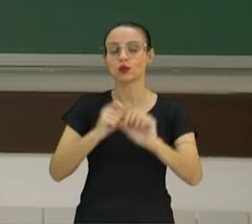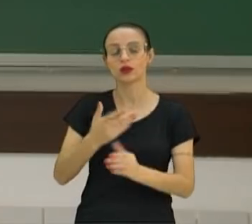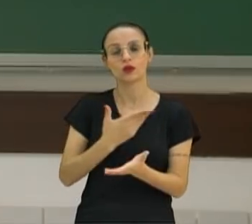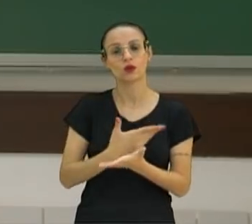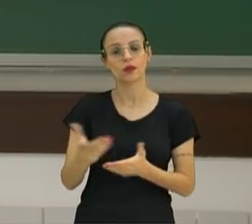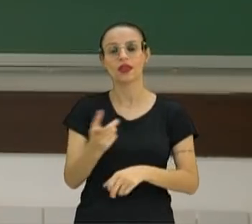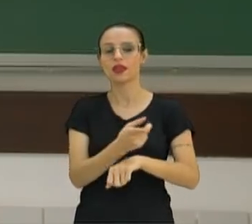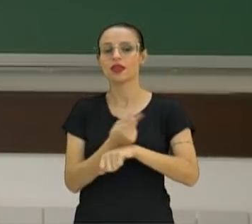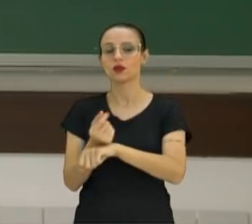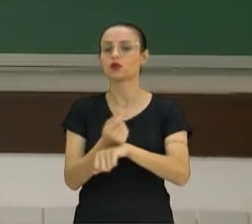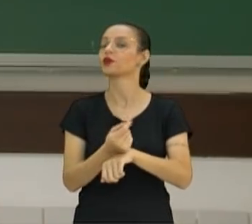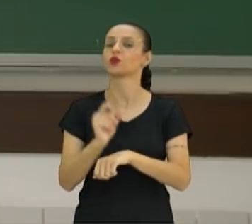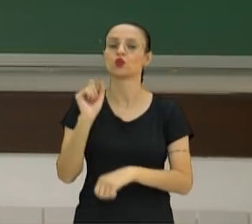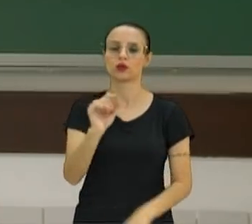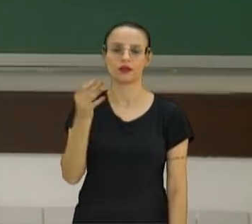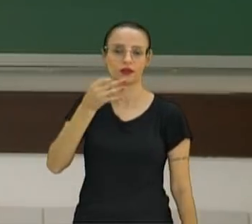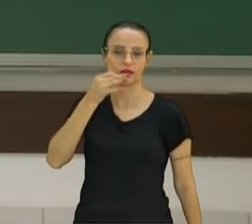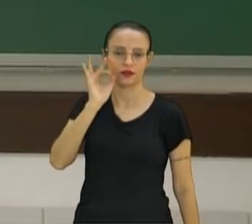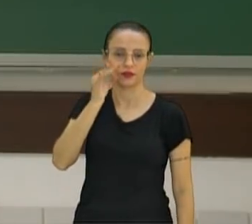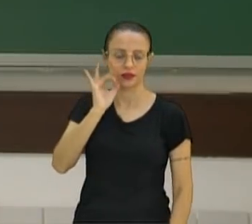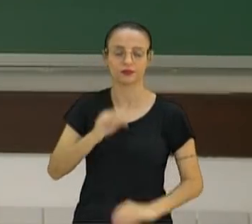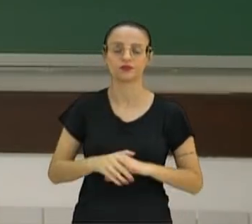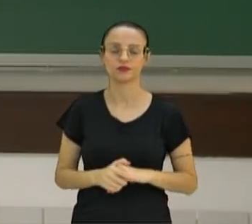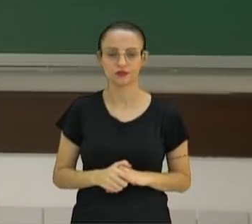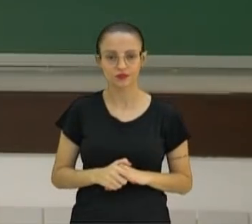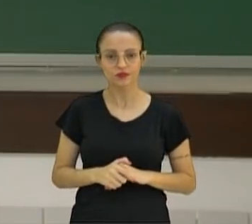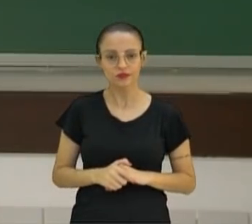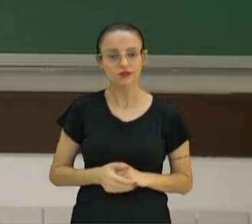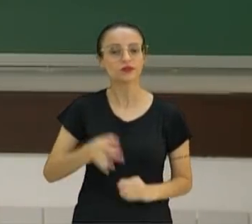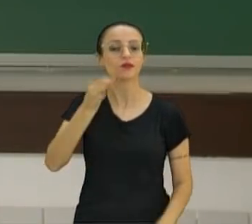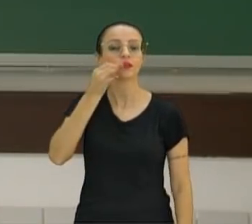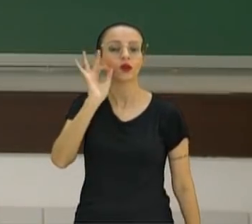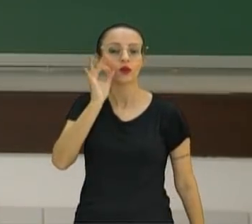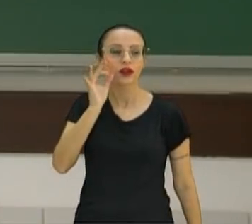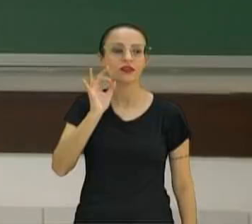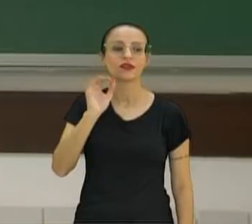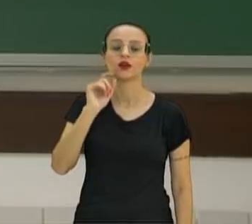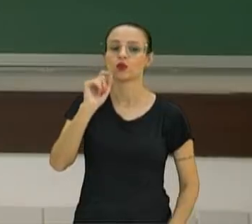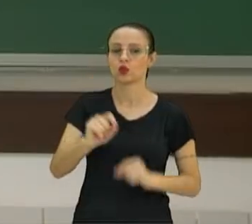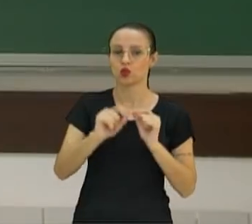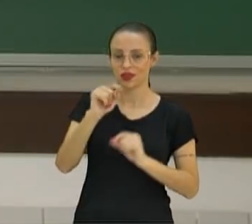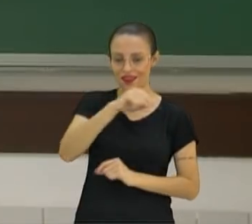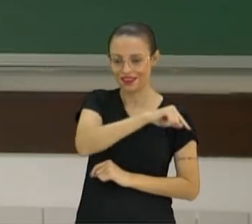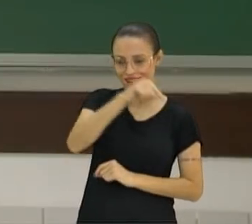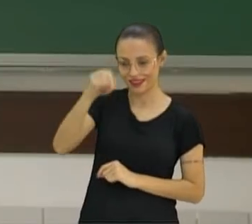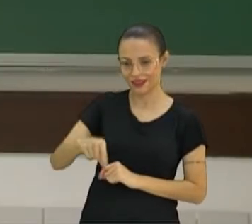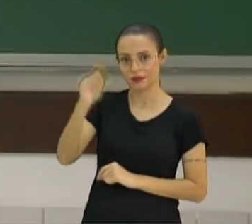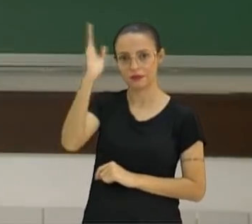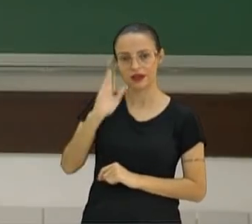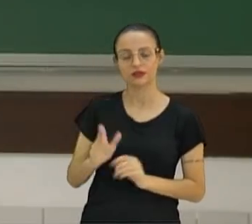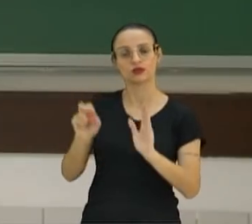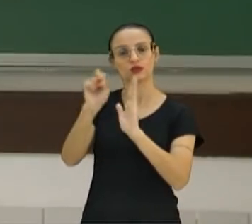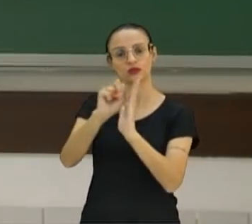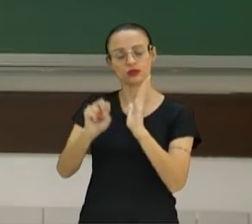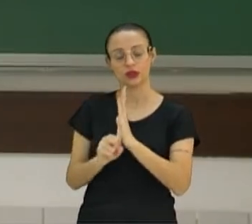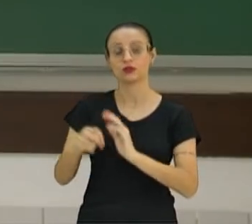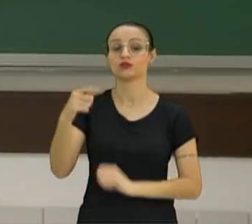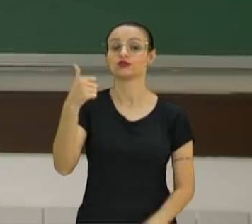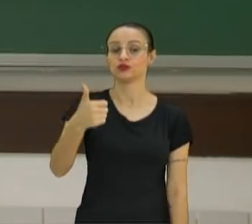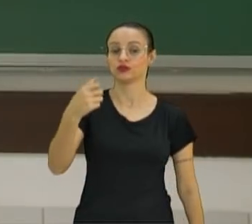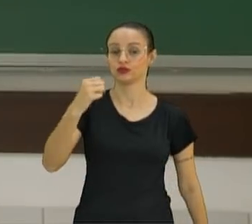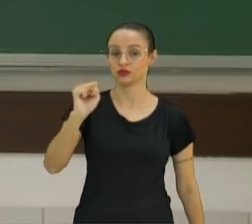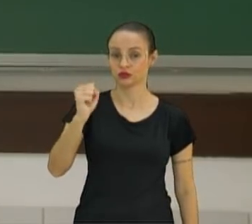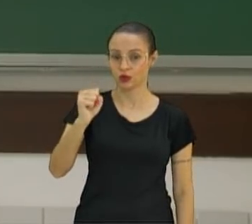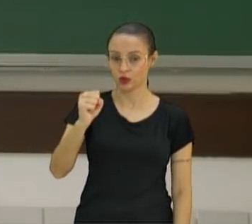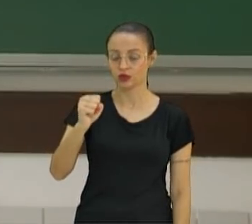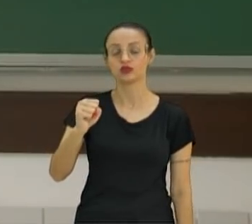da economia cafeeira, gente. O café que havia sido trazido para o Brasil ainda no século XVIII, vem